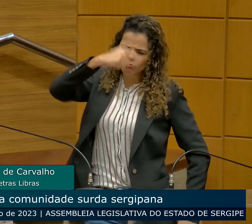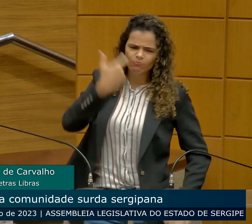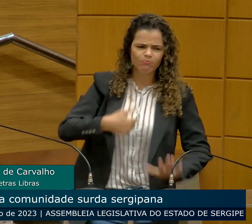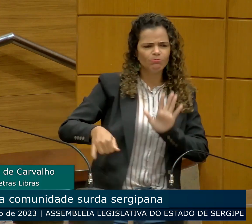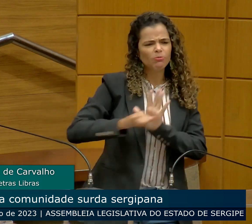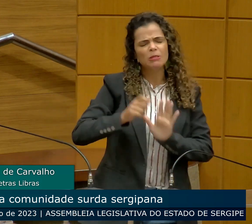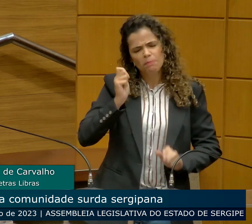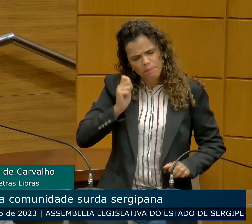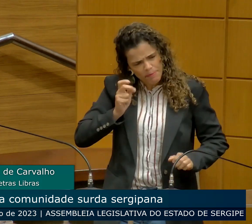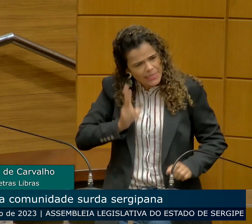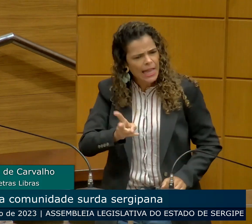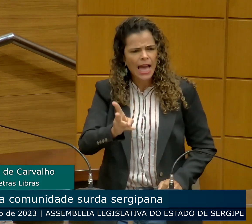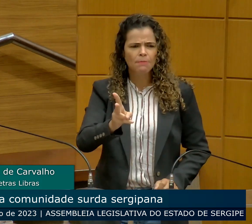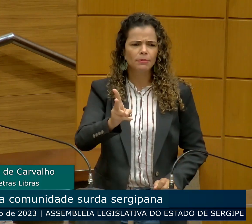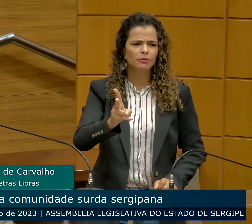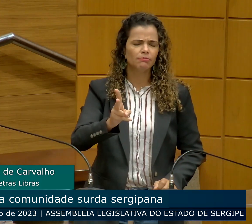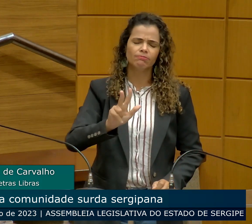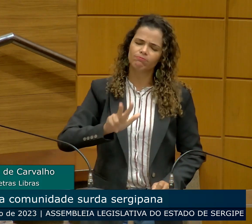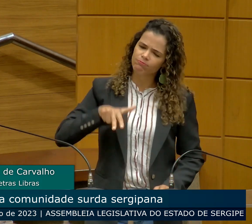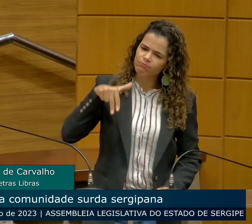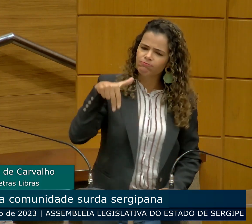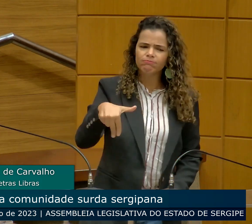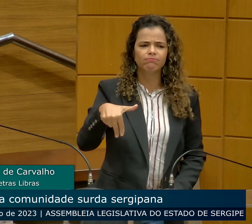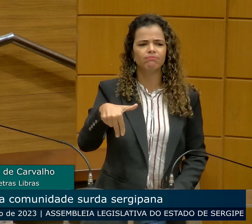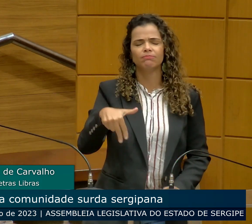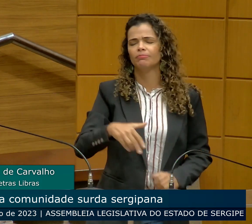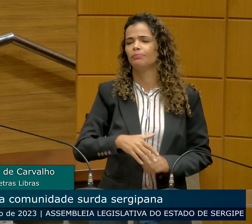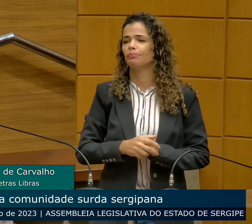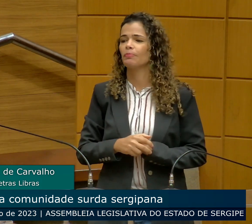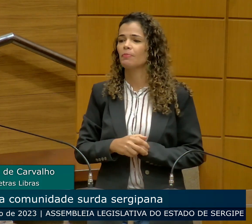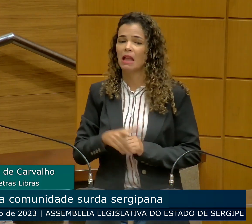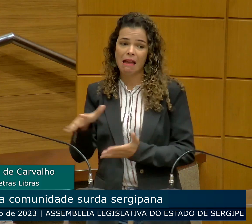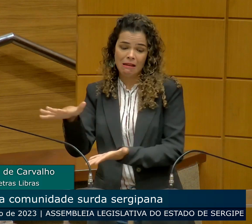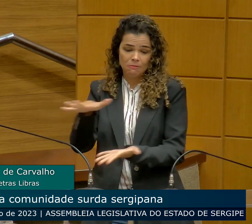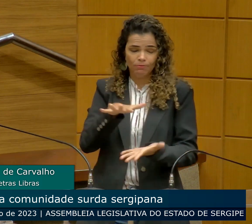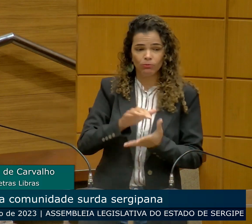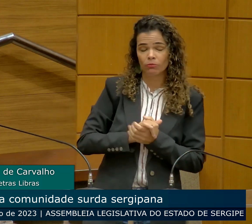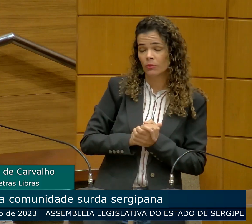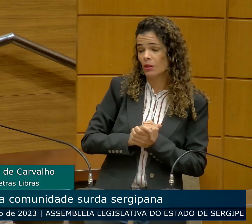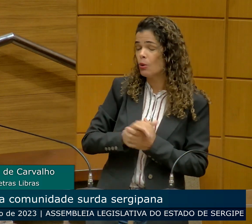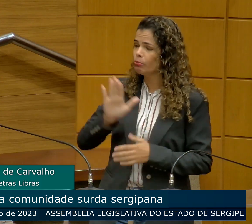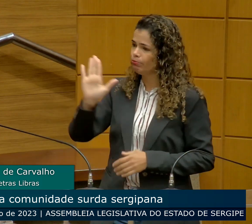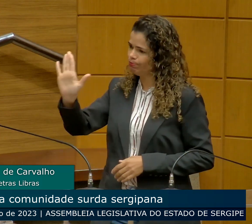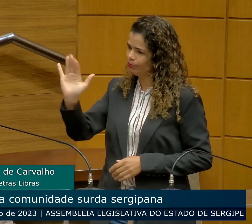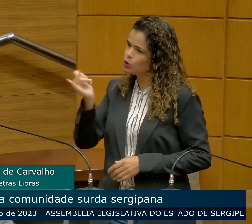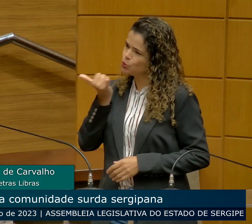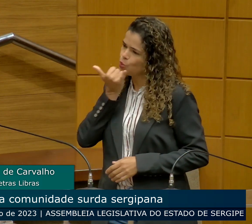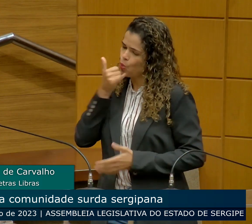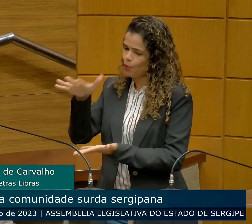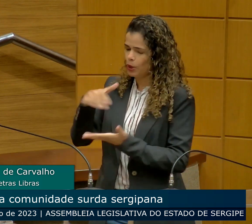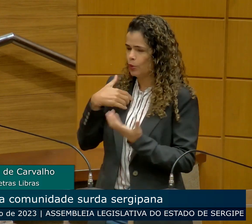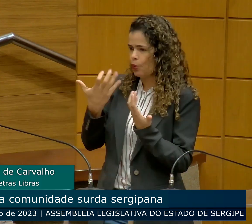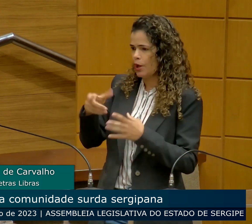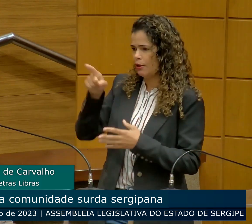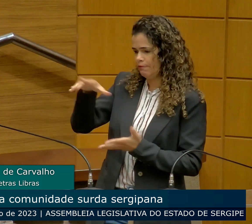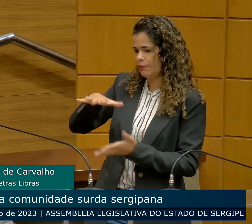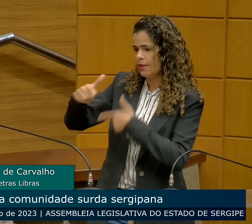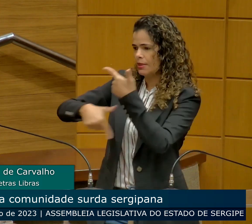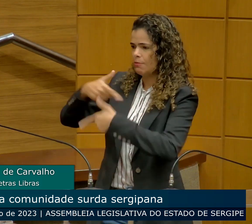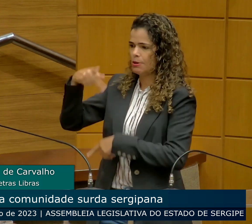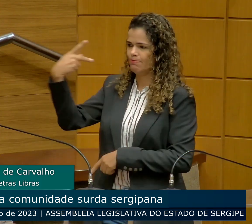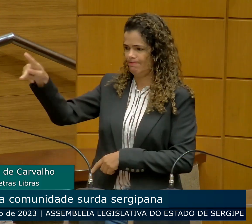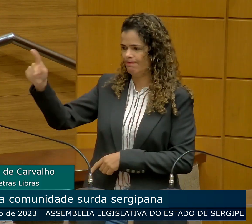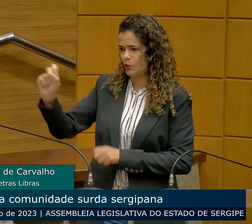assim me revoltou por conta da minha identidade. Eu sempre fiz questão de colocar, apresentar, né, ser